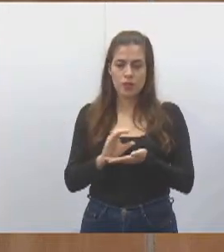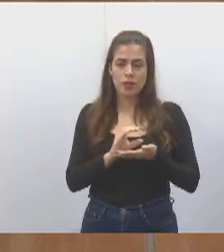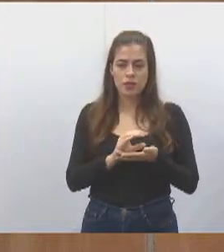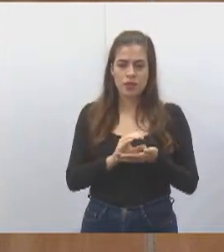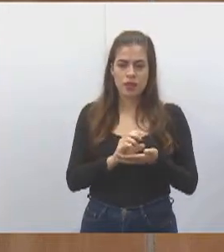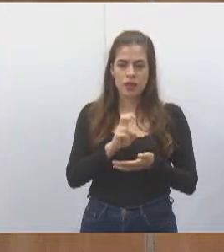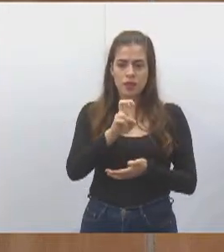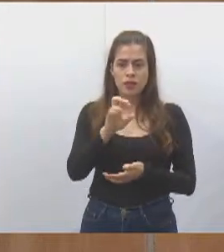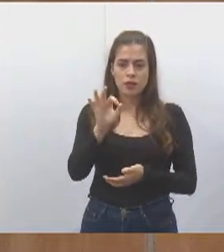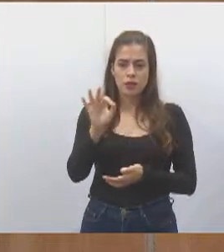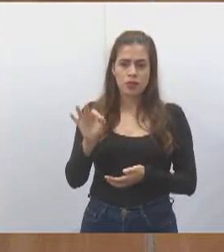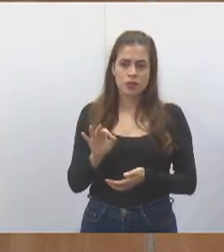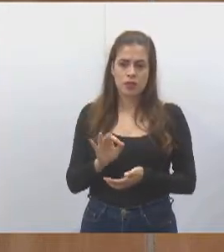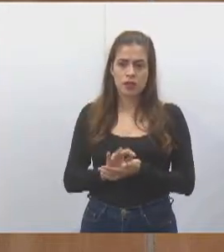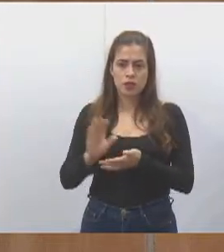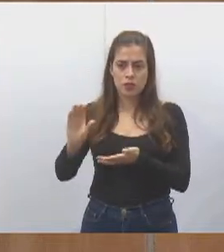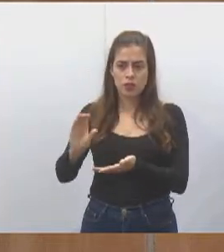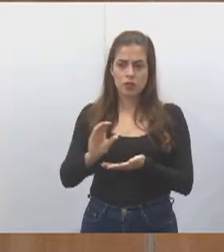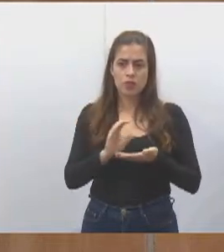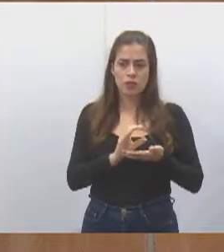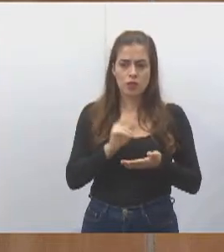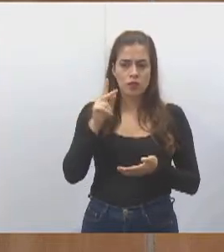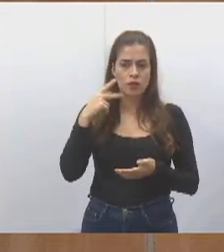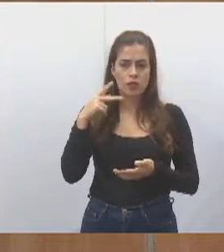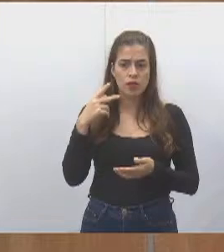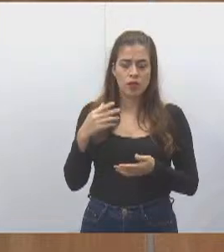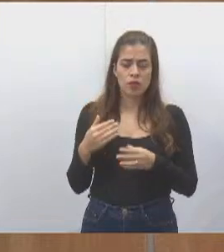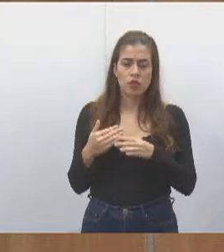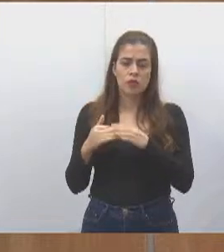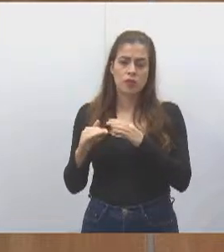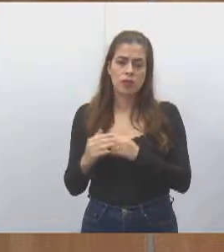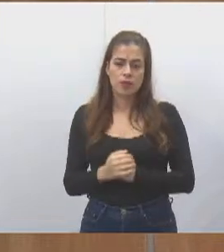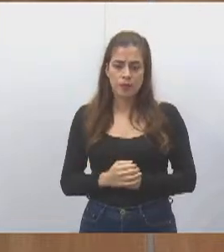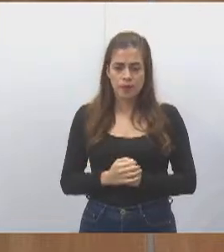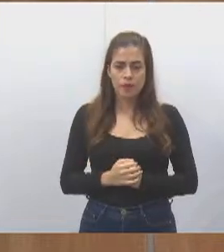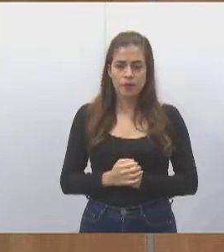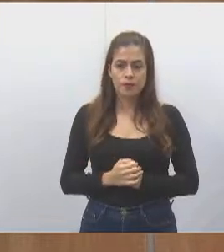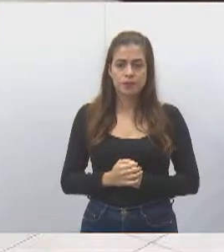torno de 5%, e a gente contempla o que os vereadores nos enviam. Entendi.